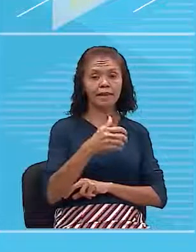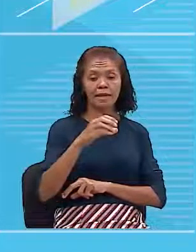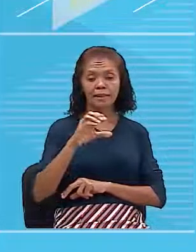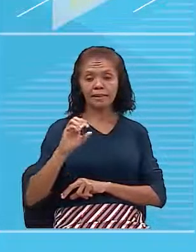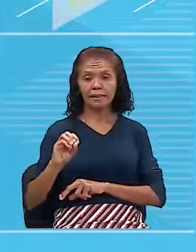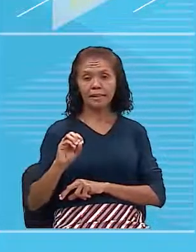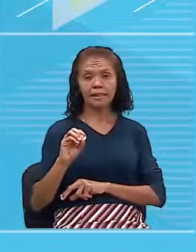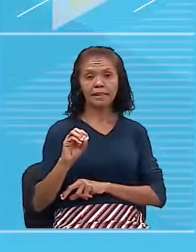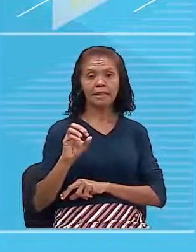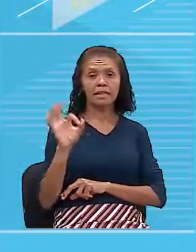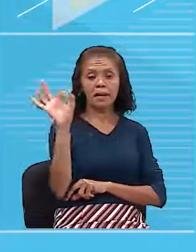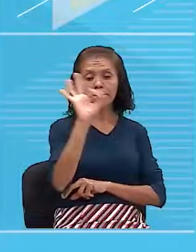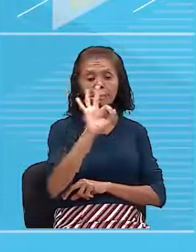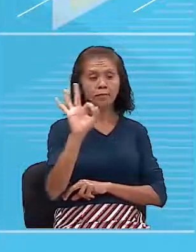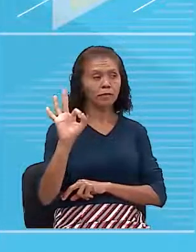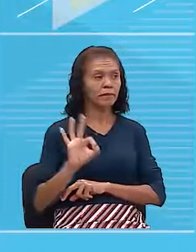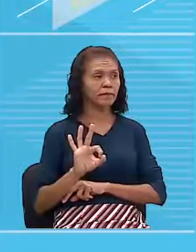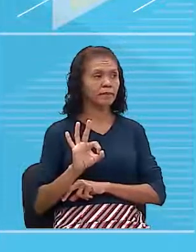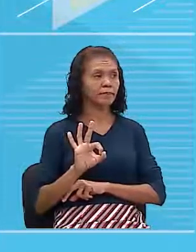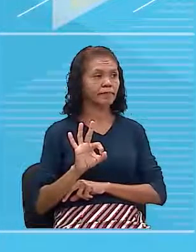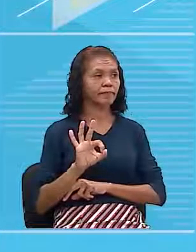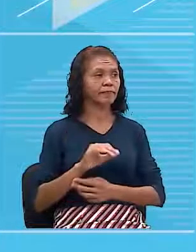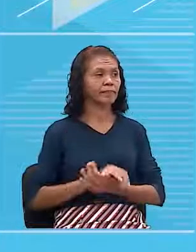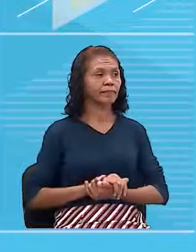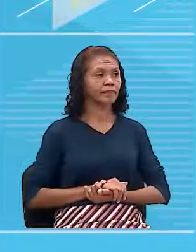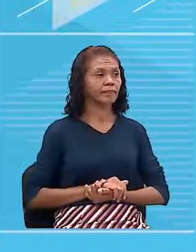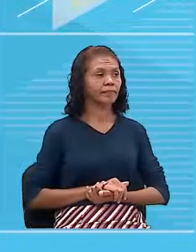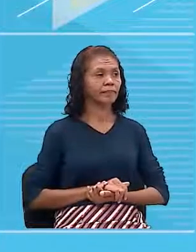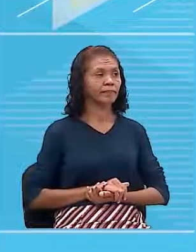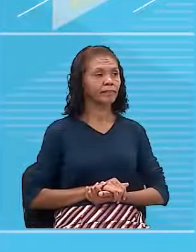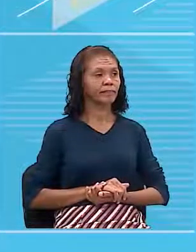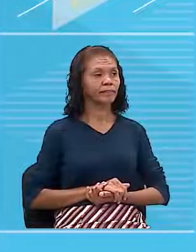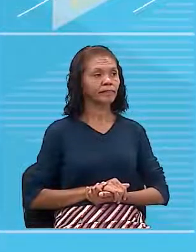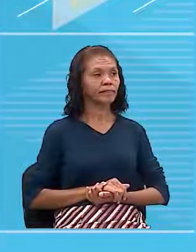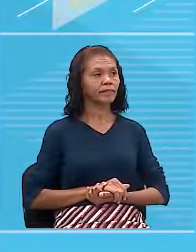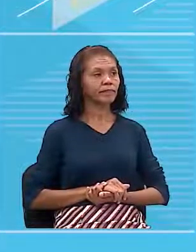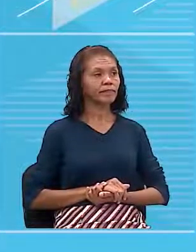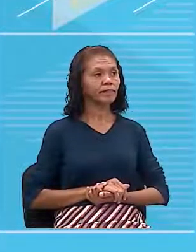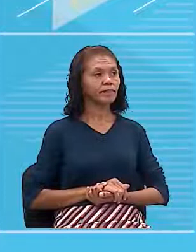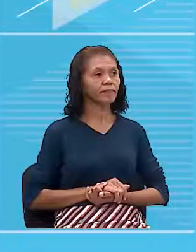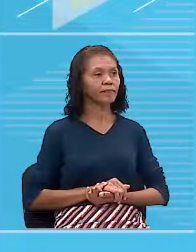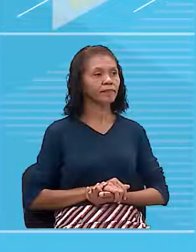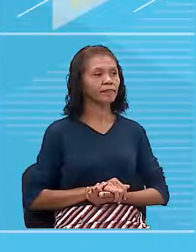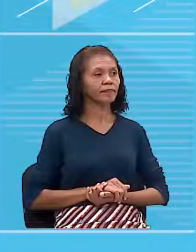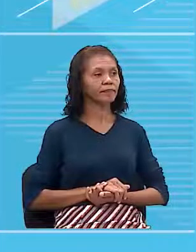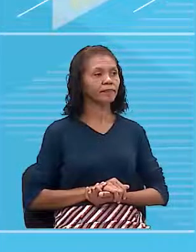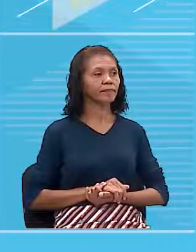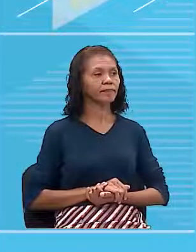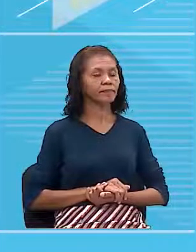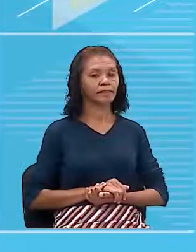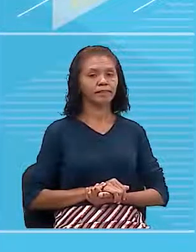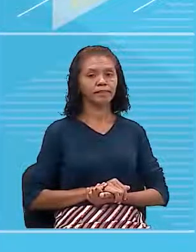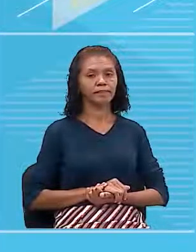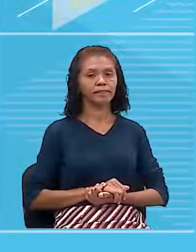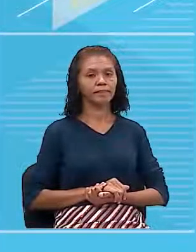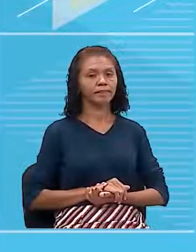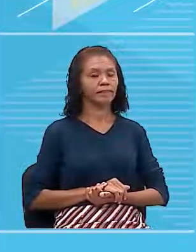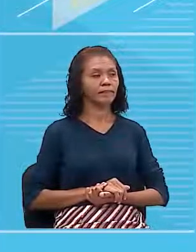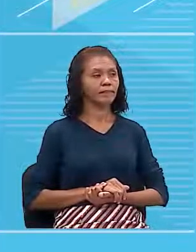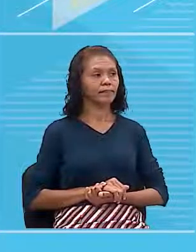carboidratos é 59 e o centro então qual é a massa